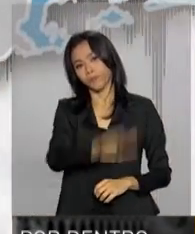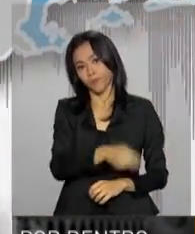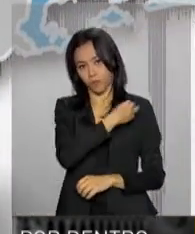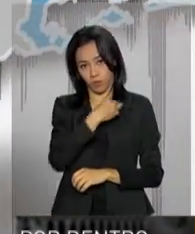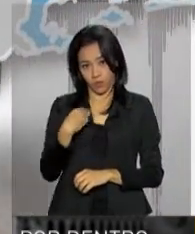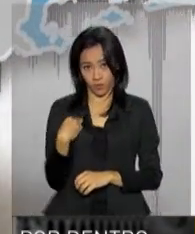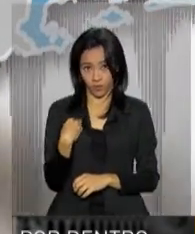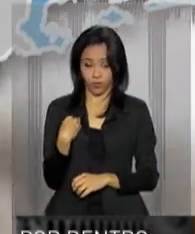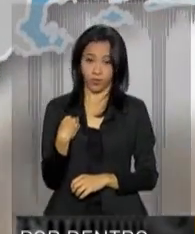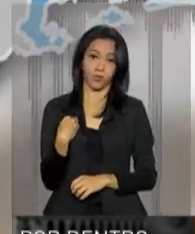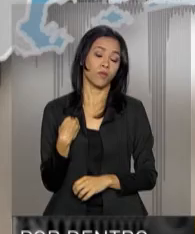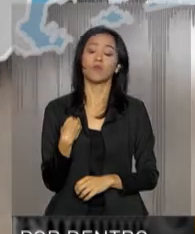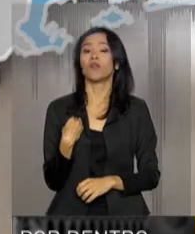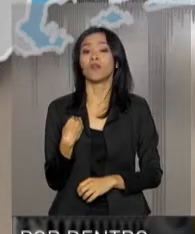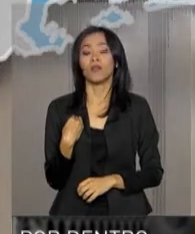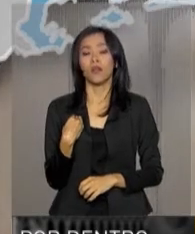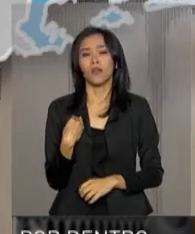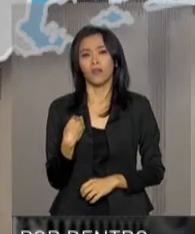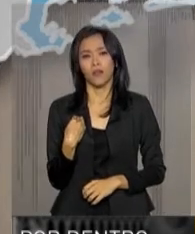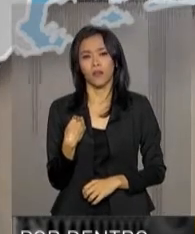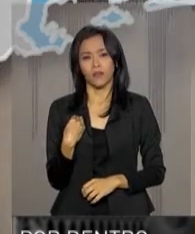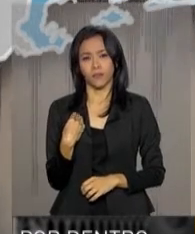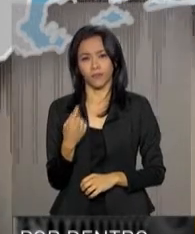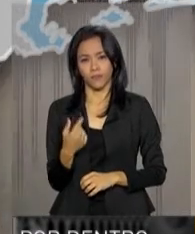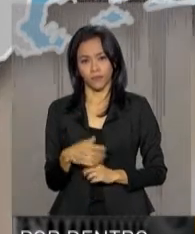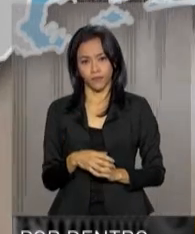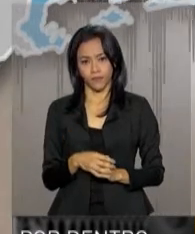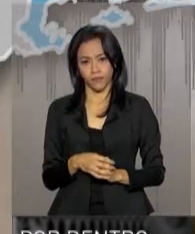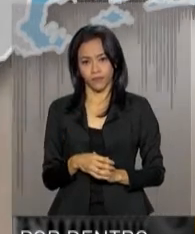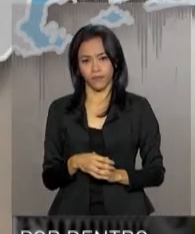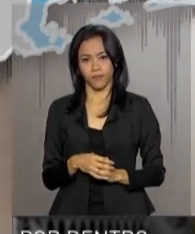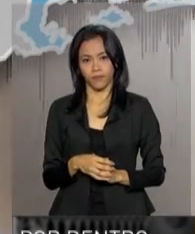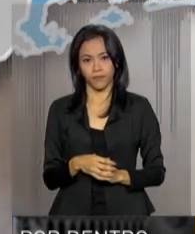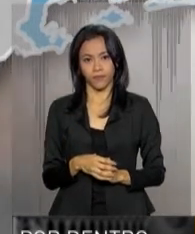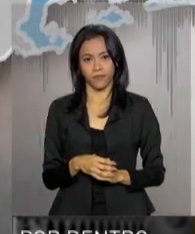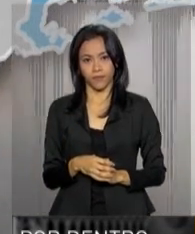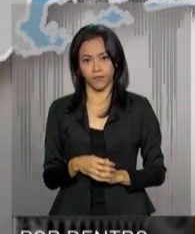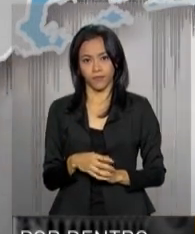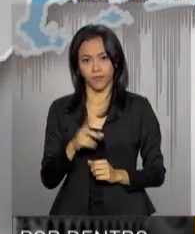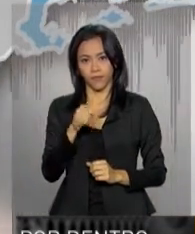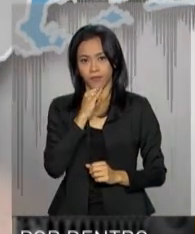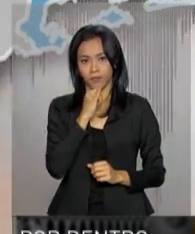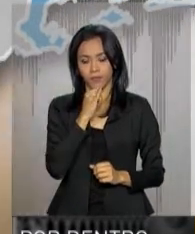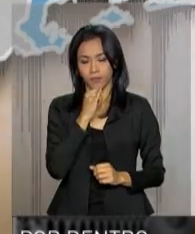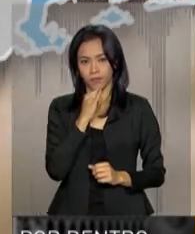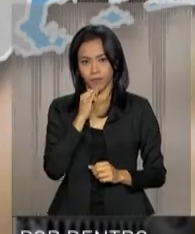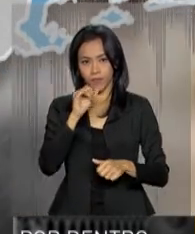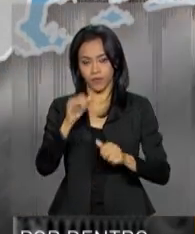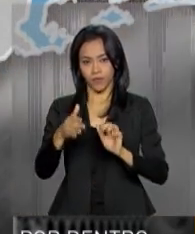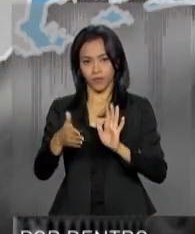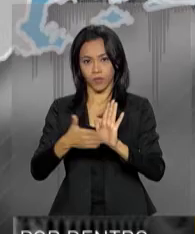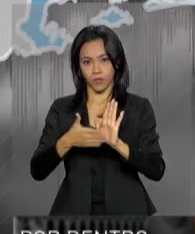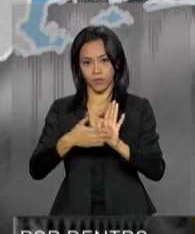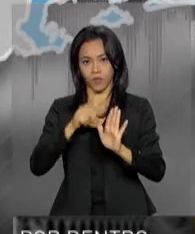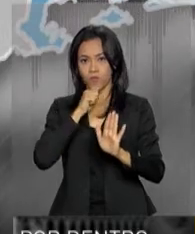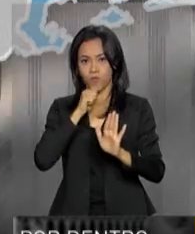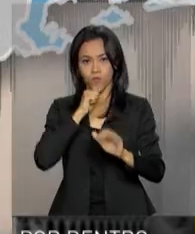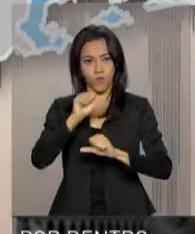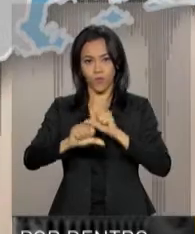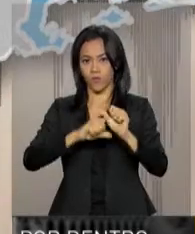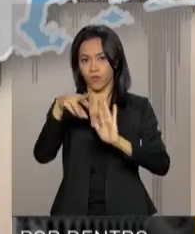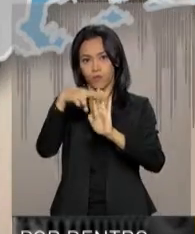aí acho que não foram realizadas assim como a da previdência o quanto isso pode ter atrapalhado